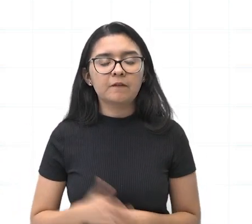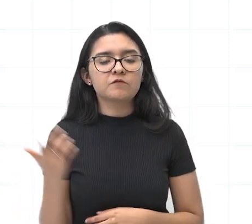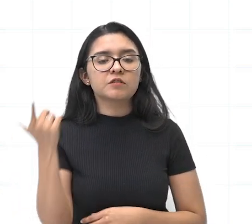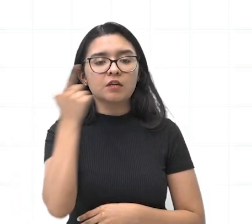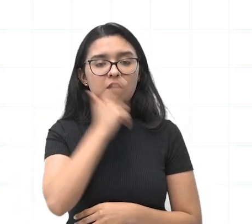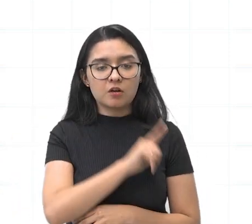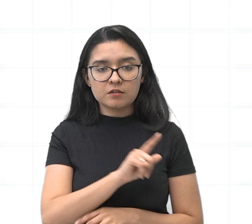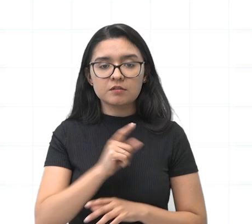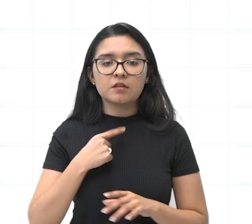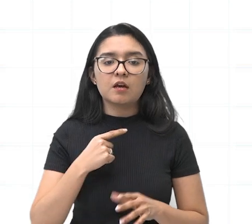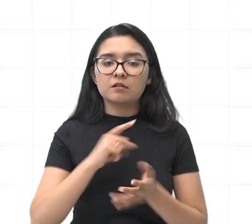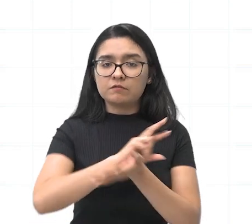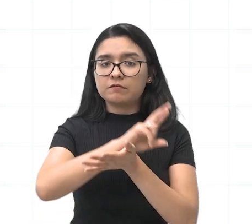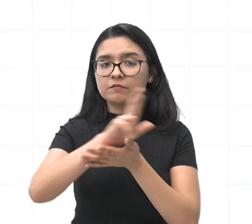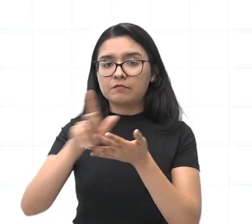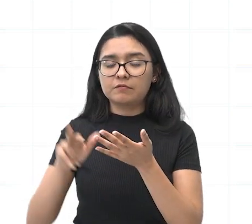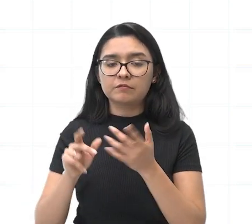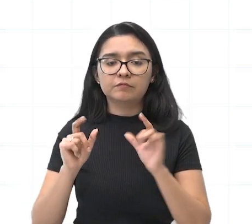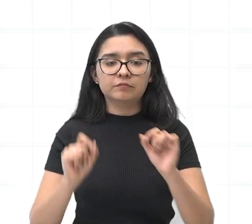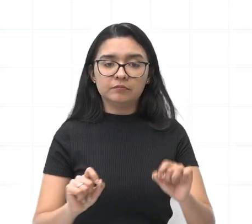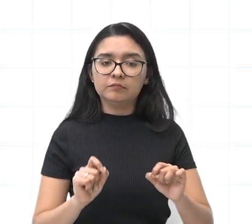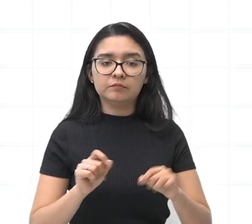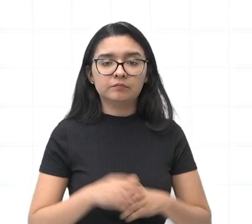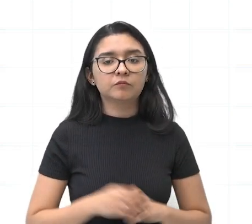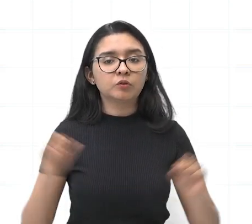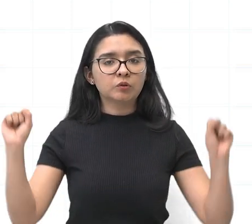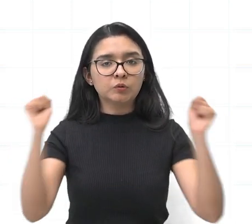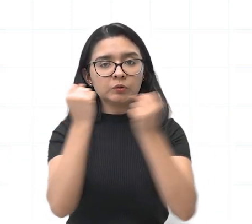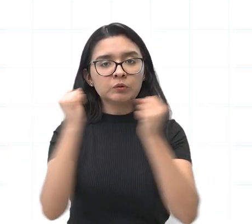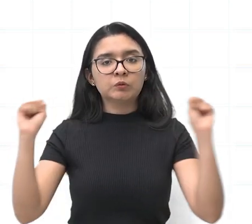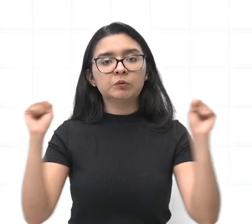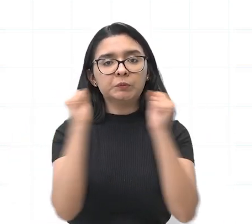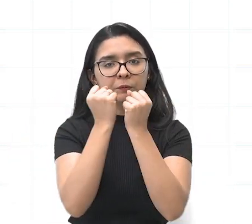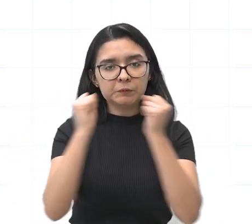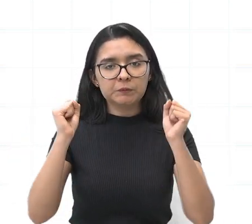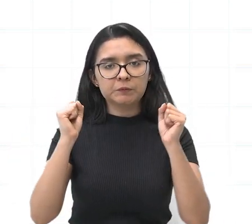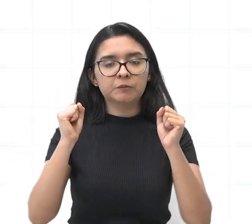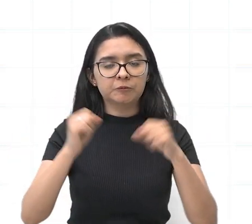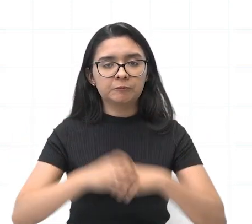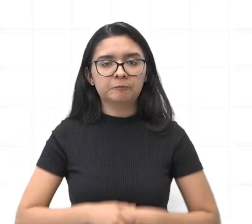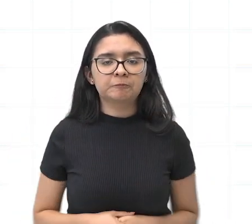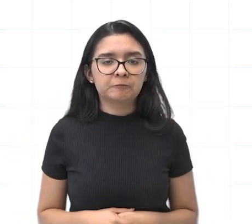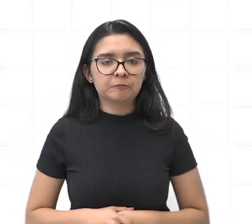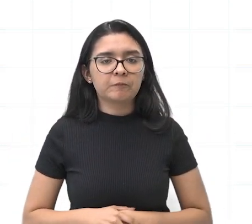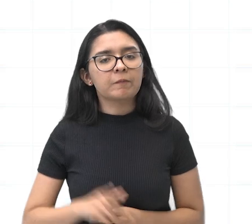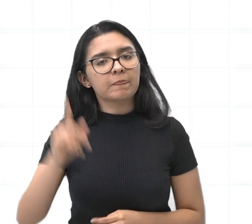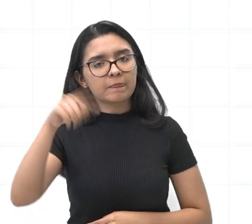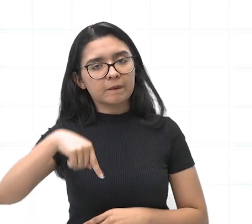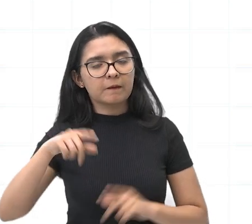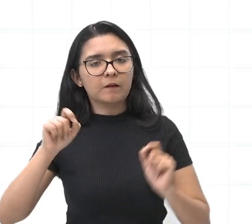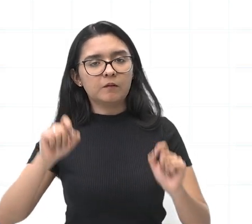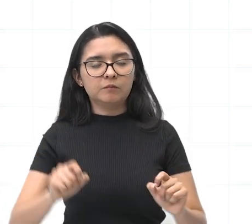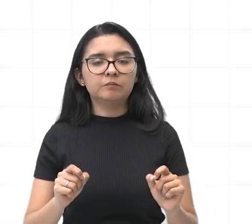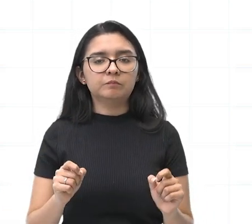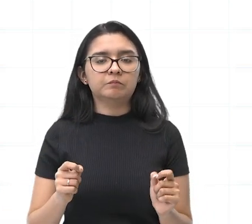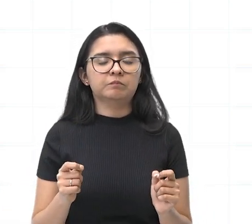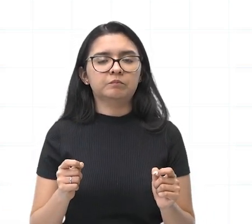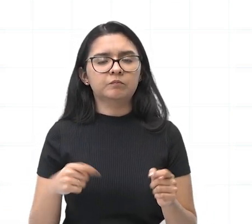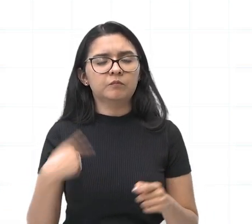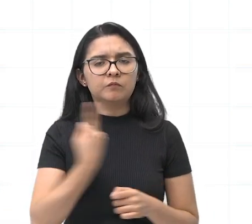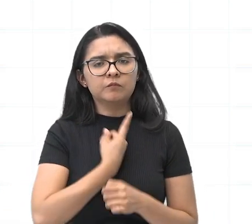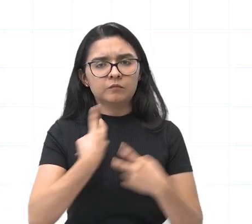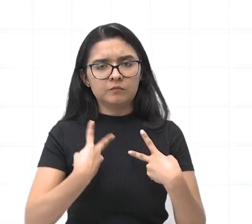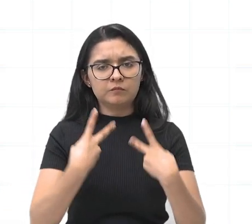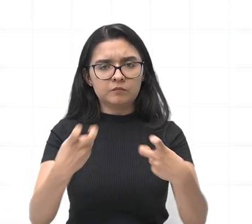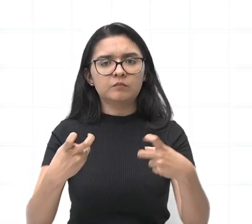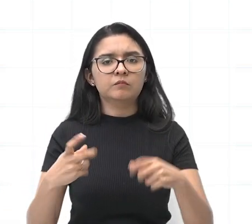você consegue realizar repetições múltiplas de um exercício. Essa é uma forma de nós percebermos